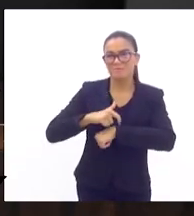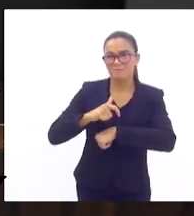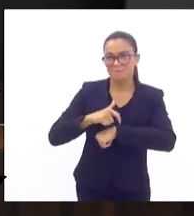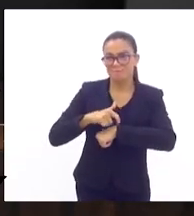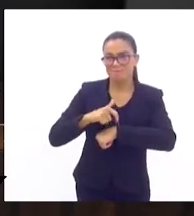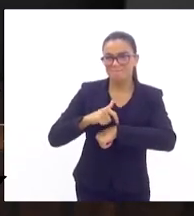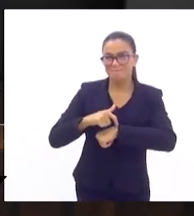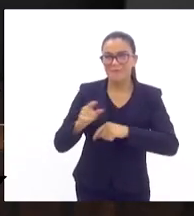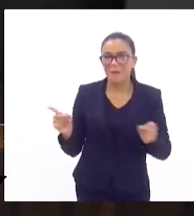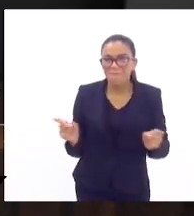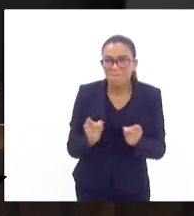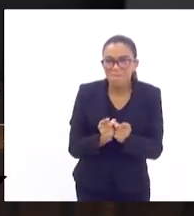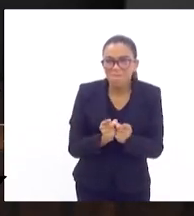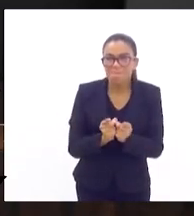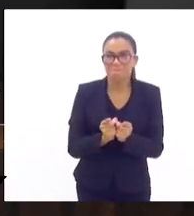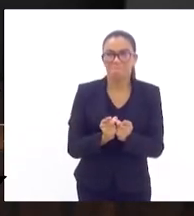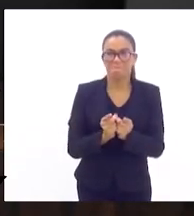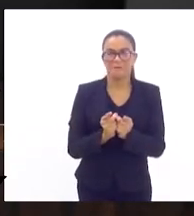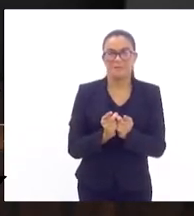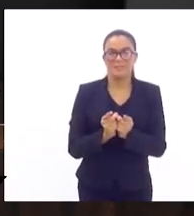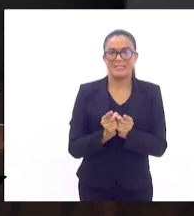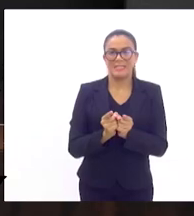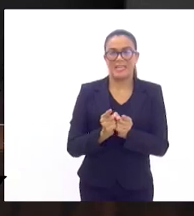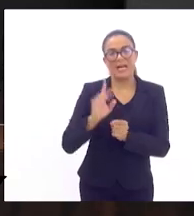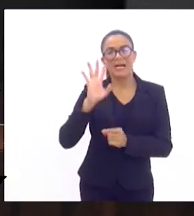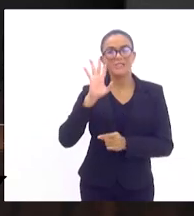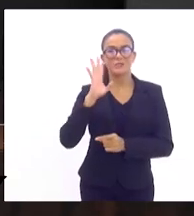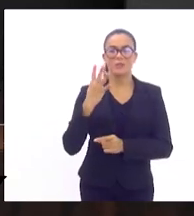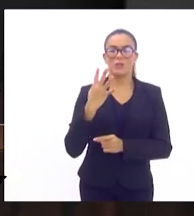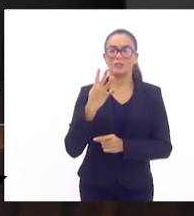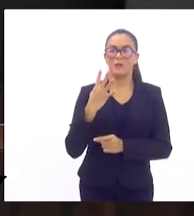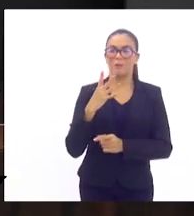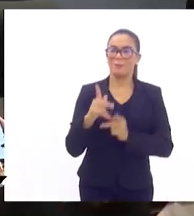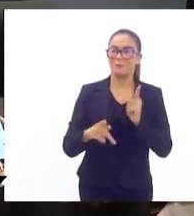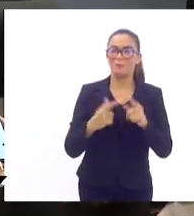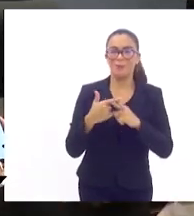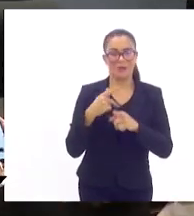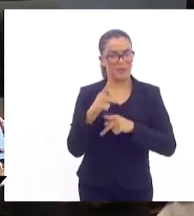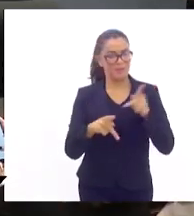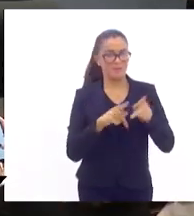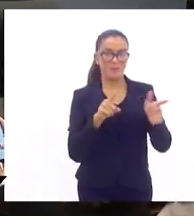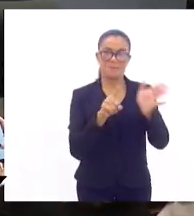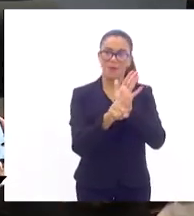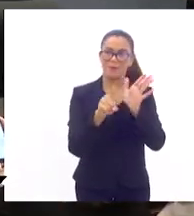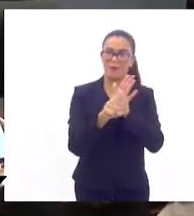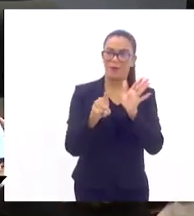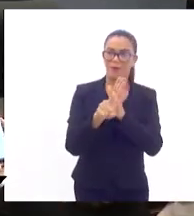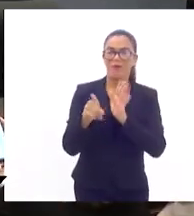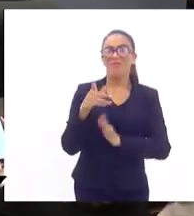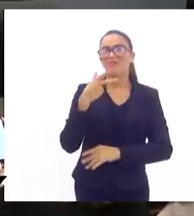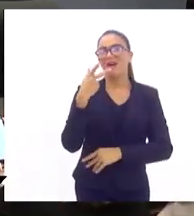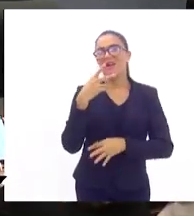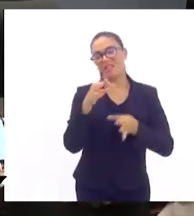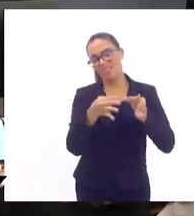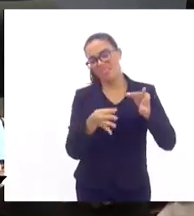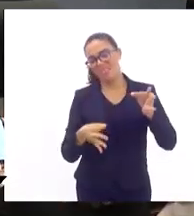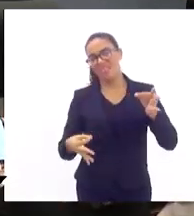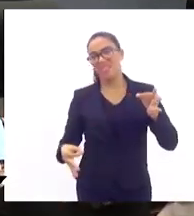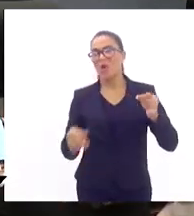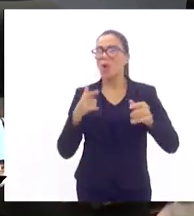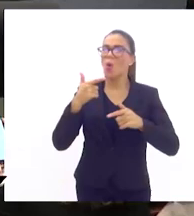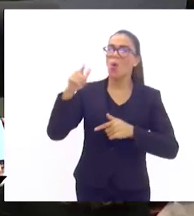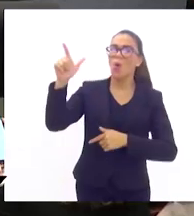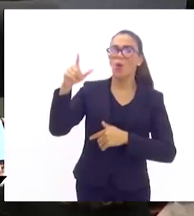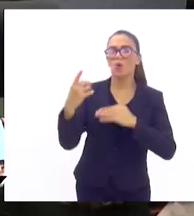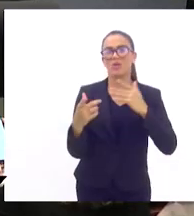possamos resumir o que a solução, o que a população perguntou. Se chegar aqui na frente, ficar apresentando quem é a